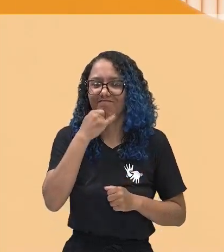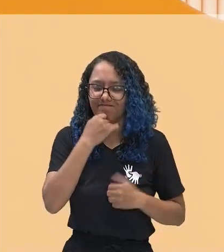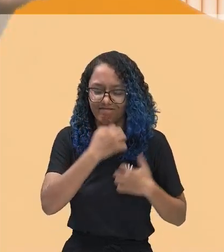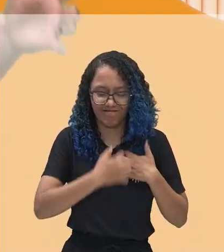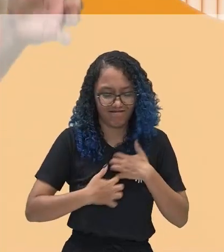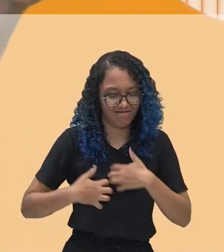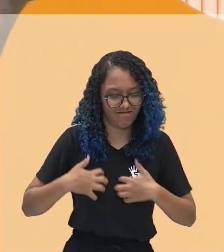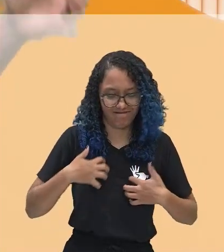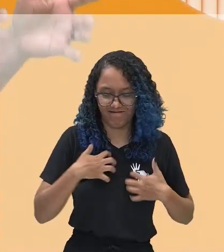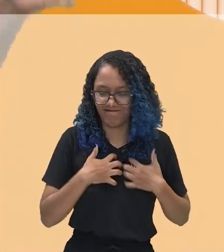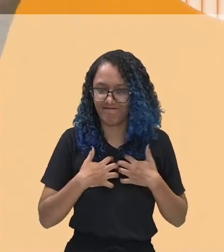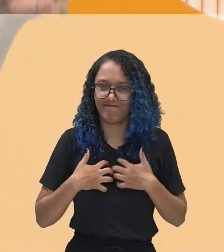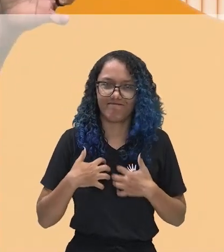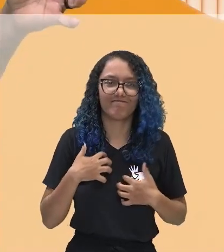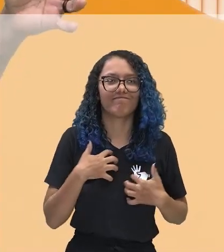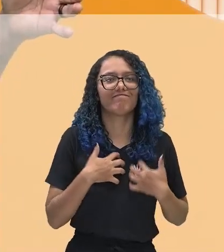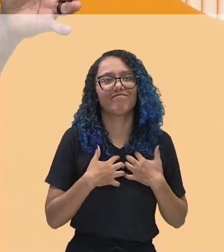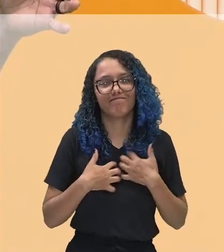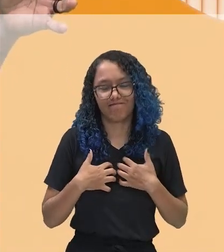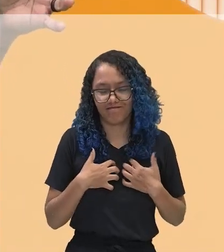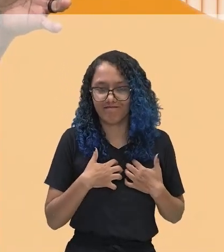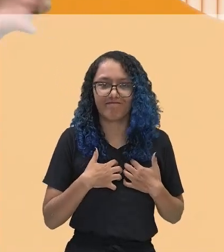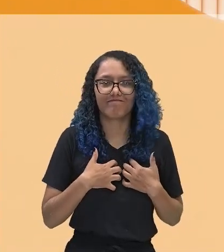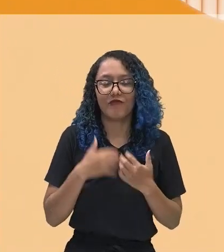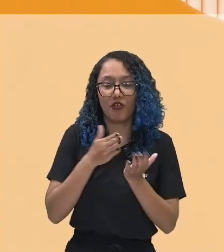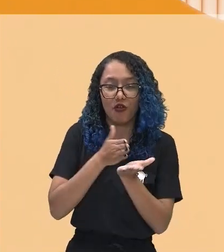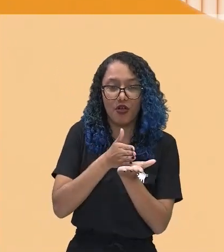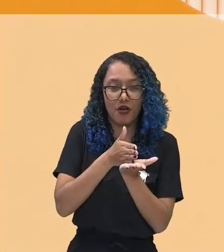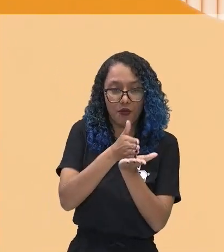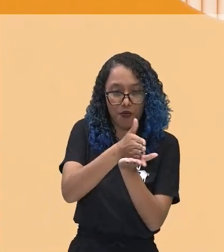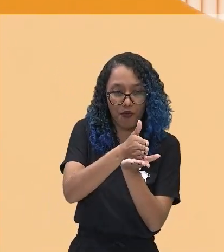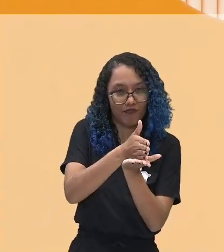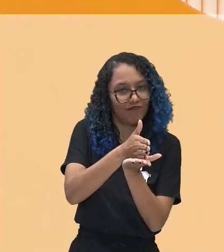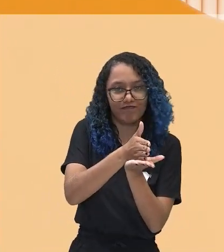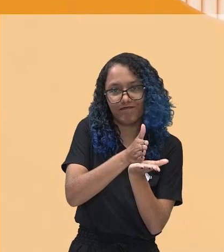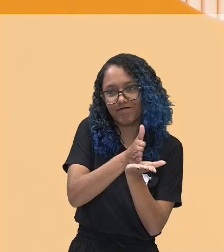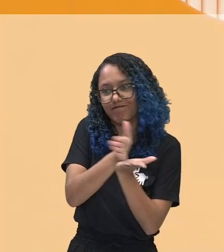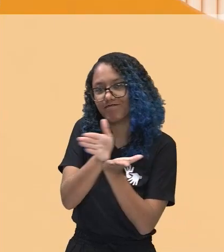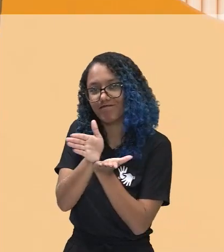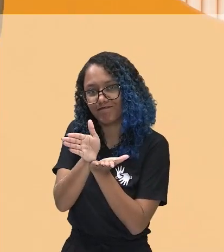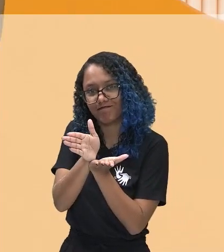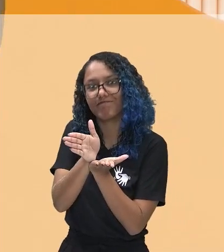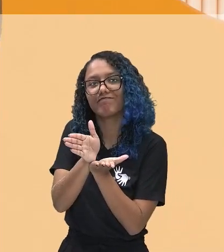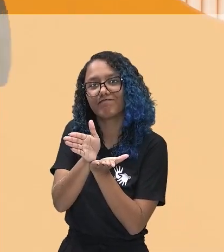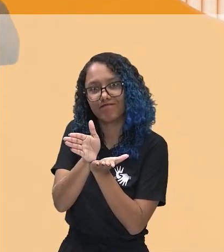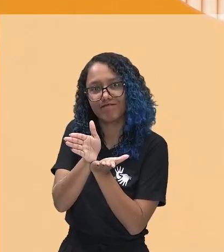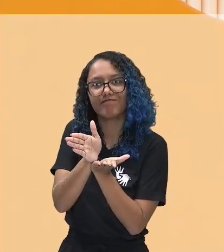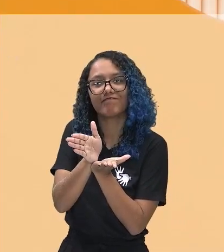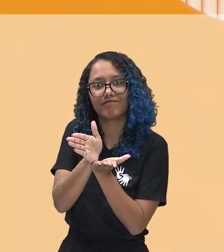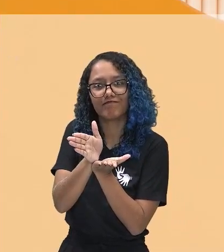quê? O que os outros querem que você faça. E você não consegue sair